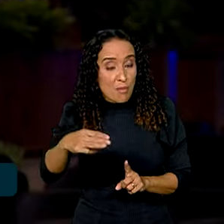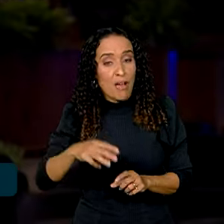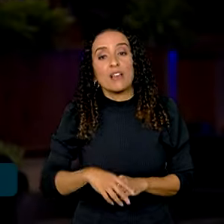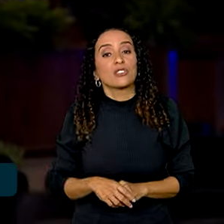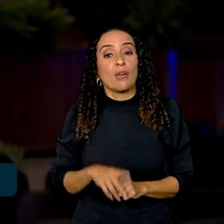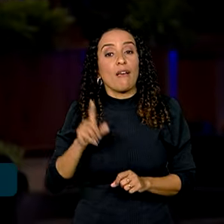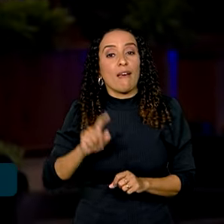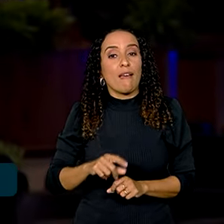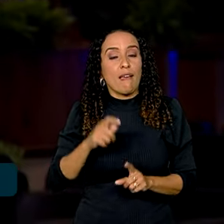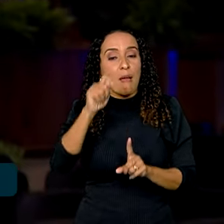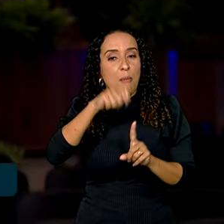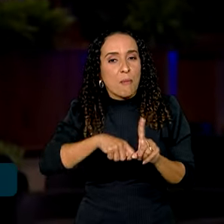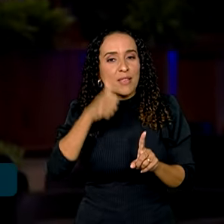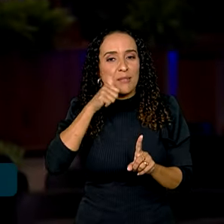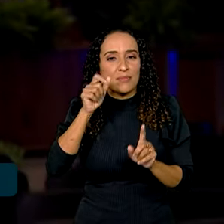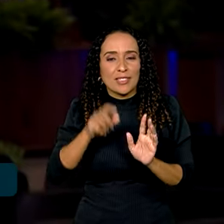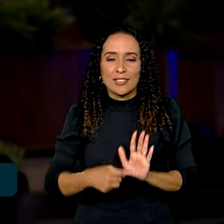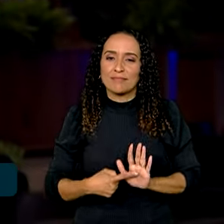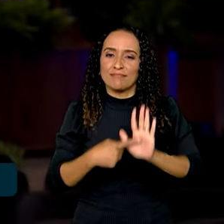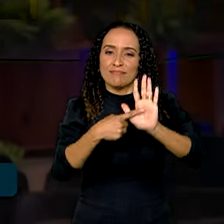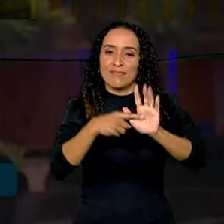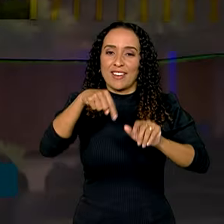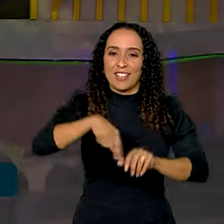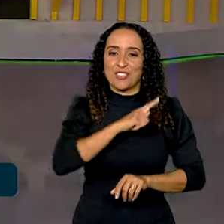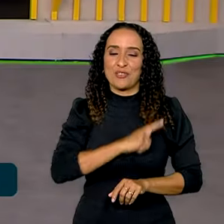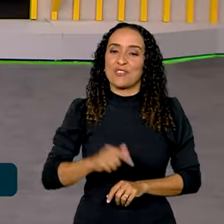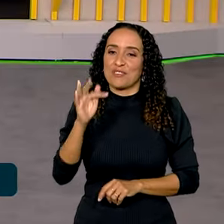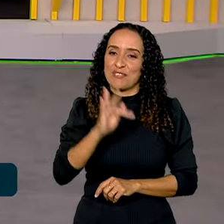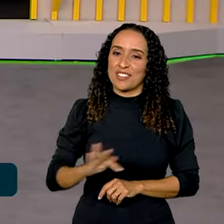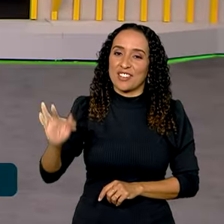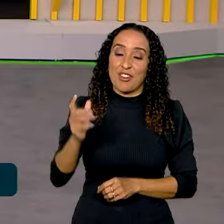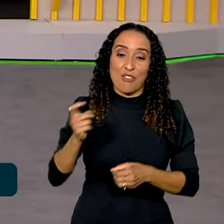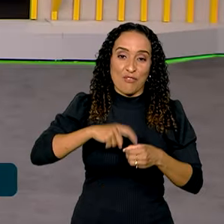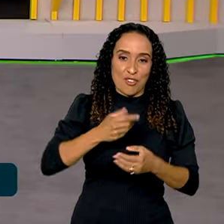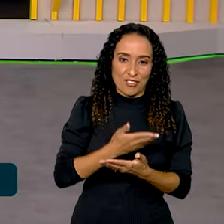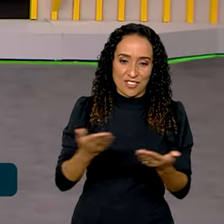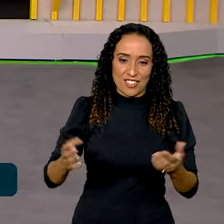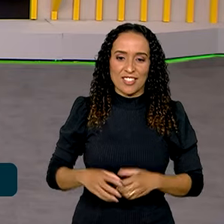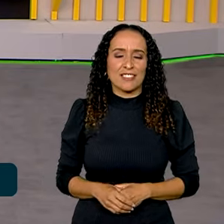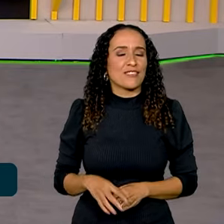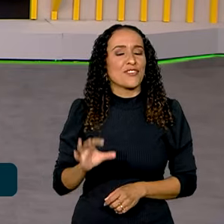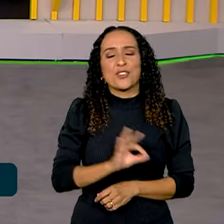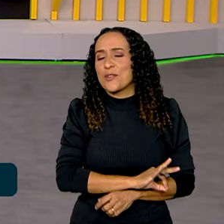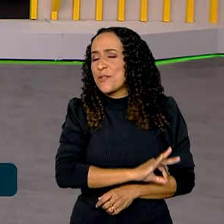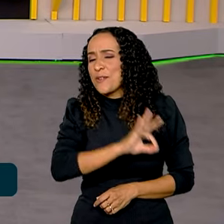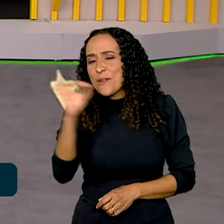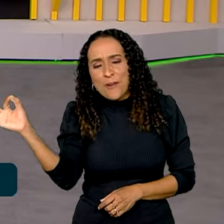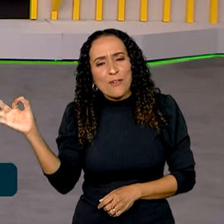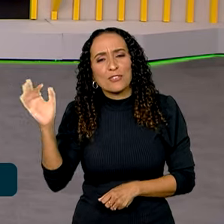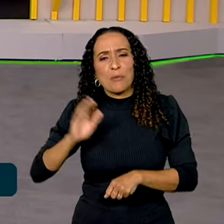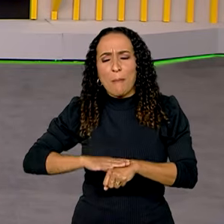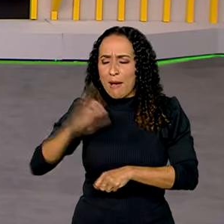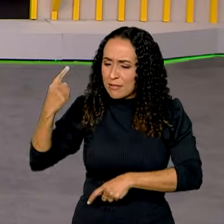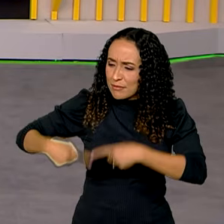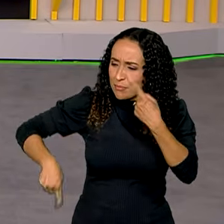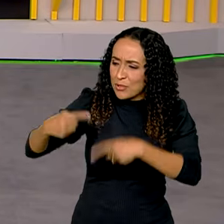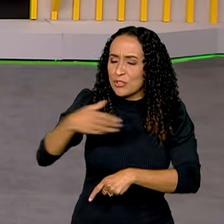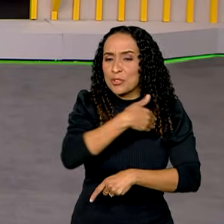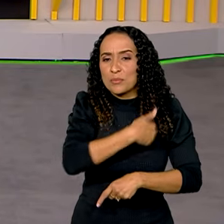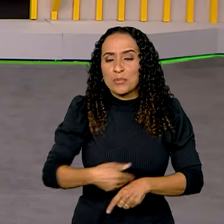a mulher em destaque aqui no governo federal. Volto com vocês no estúdio. Excelente, Gabi. Mais políticas